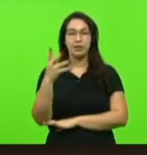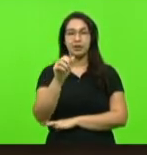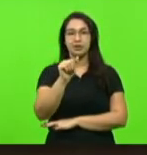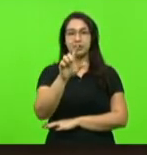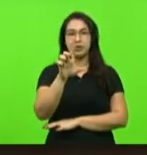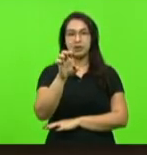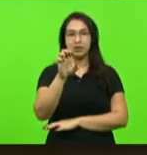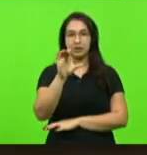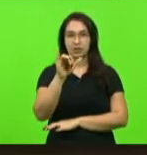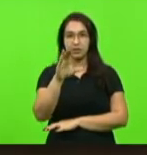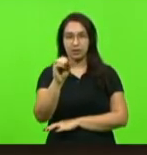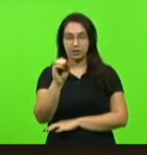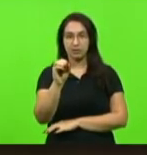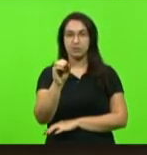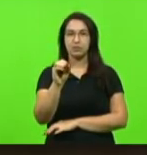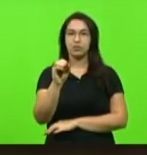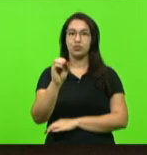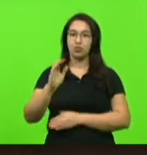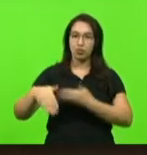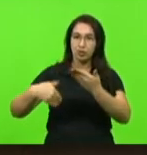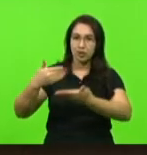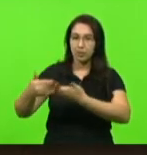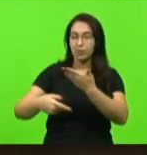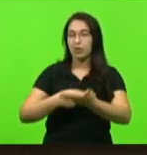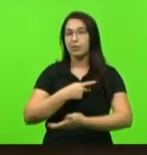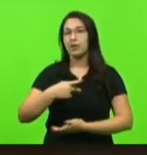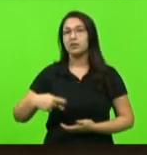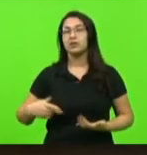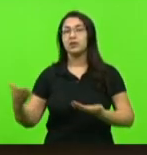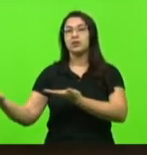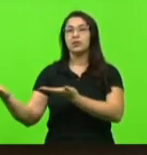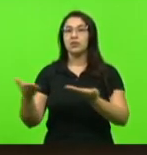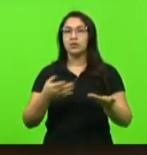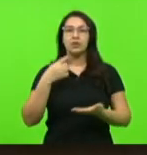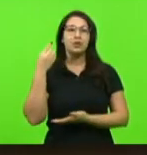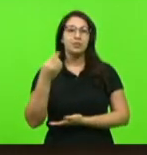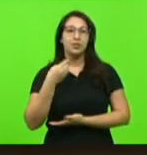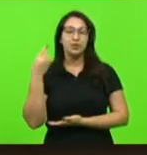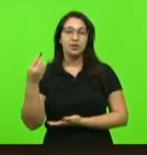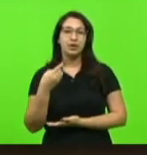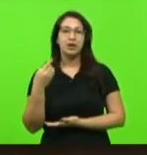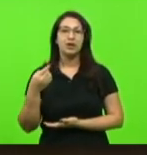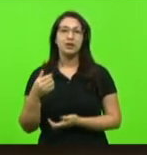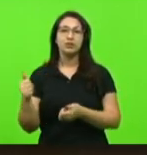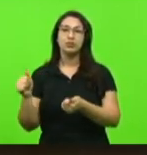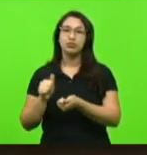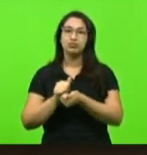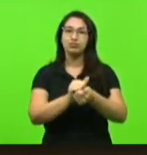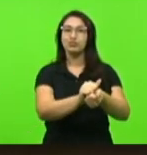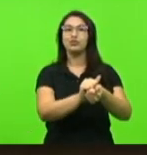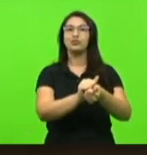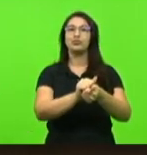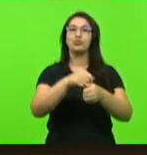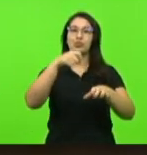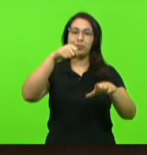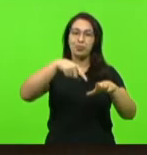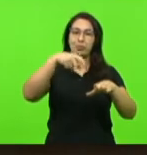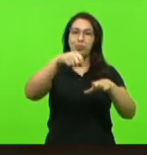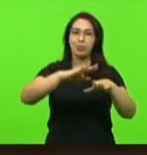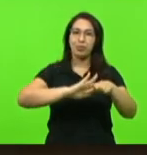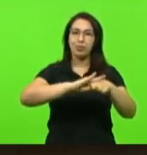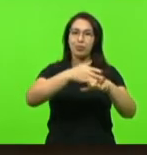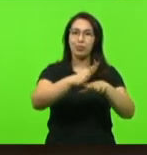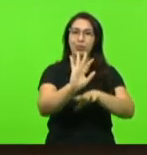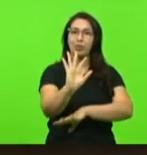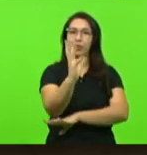Passos. E, na sequência, o senhor presidente convidou os senhores deputados para acompanhar o plantio de três